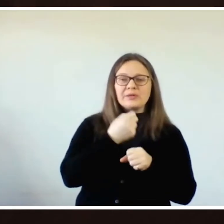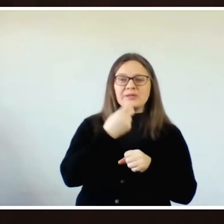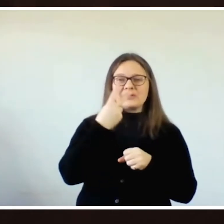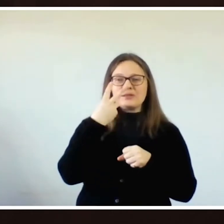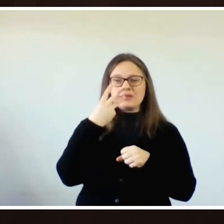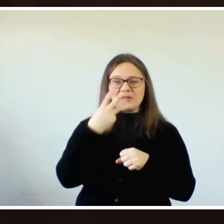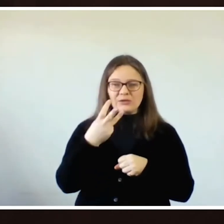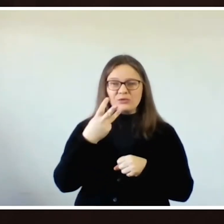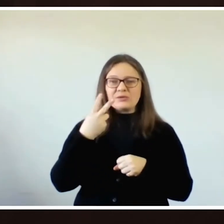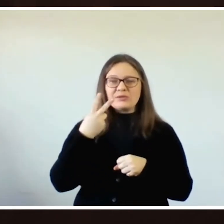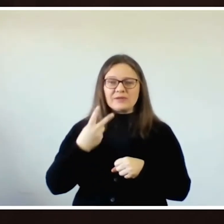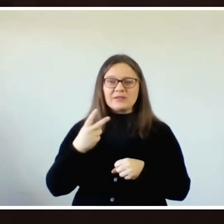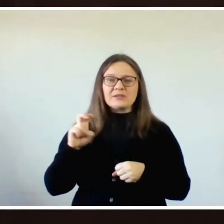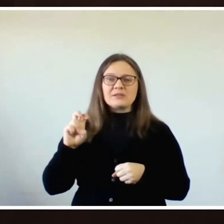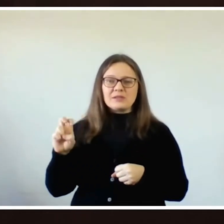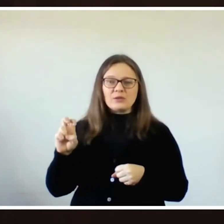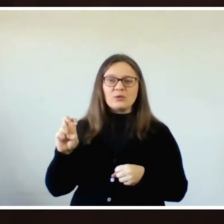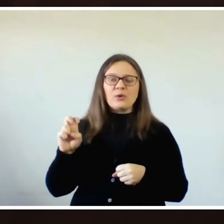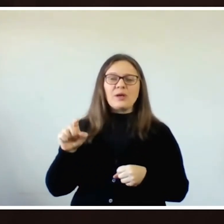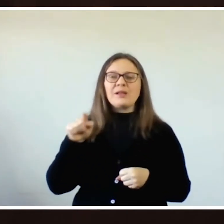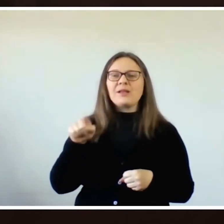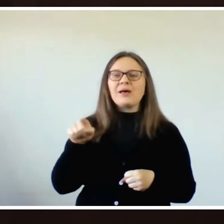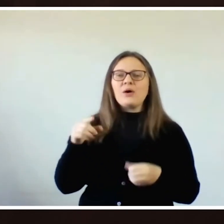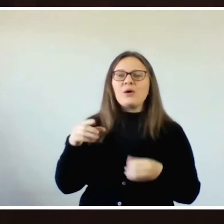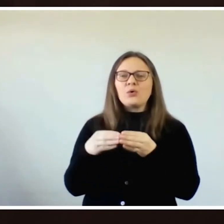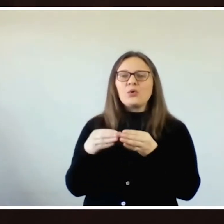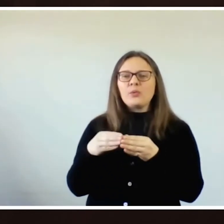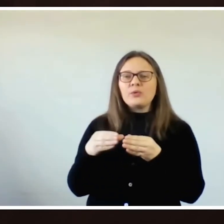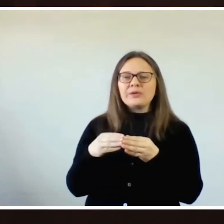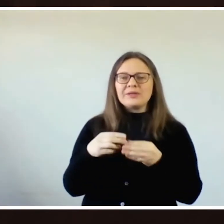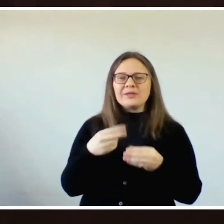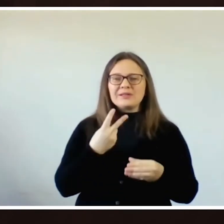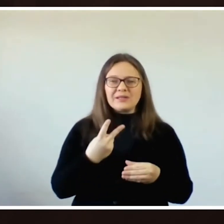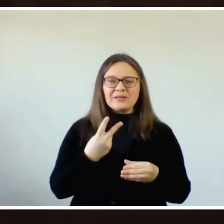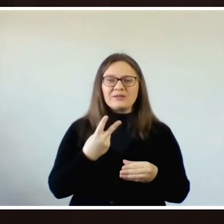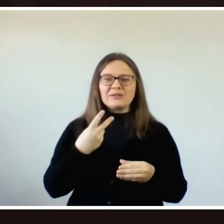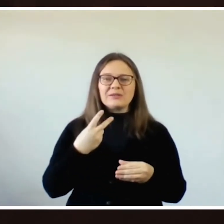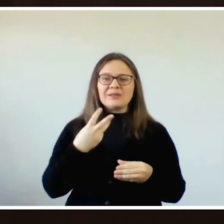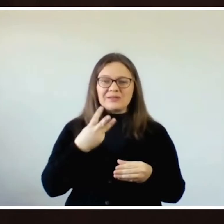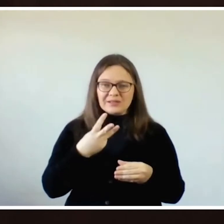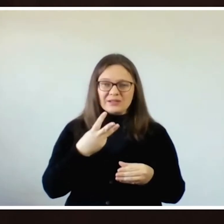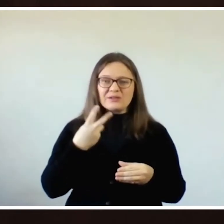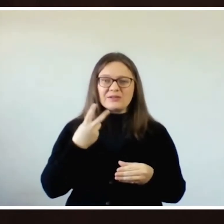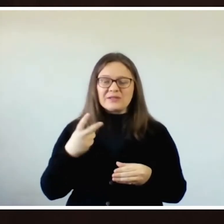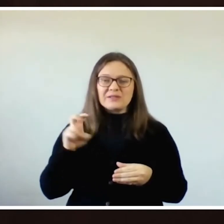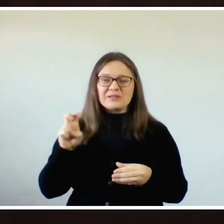bispos estavam presentes, né, além de grande número de